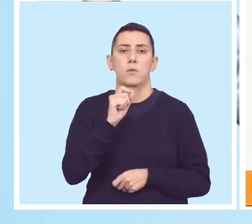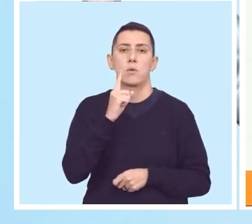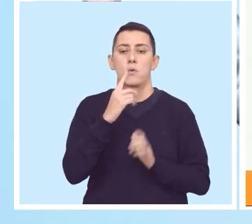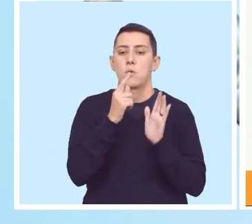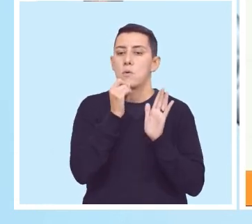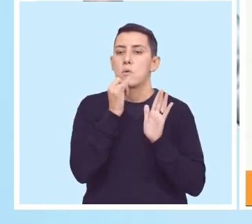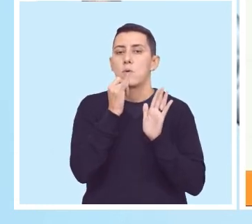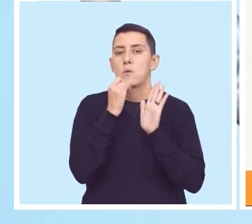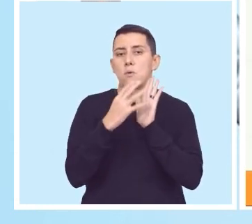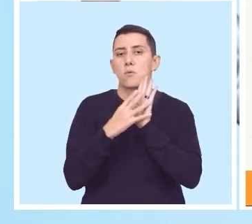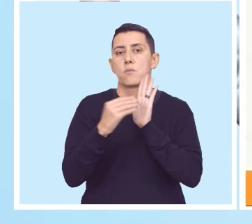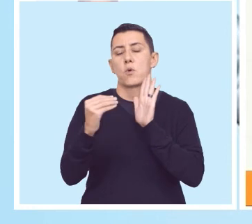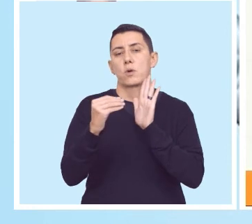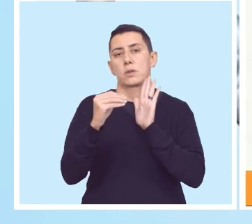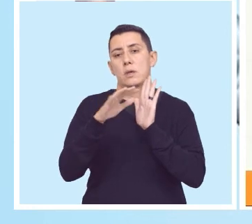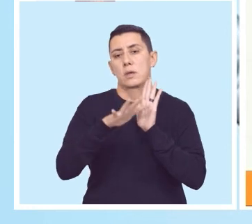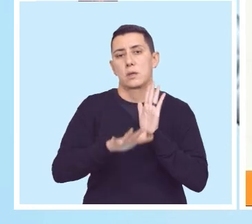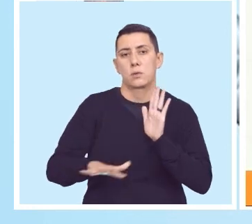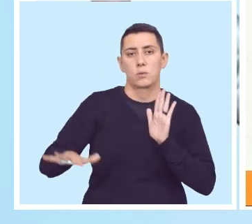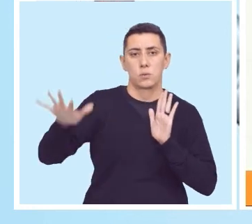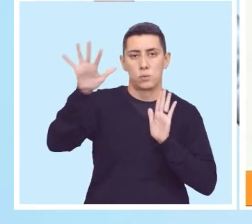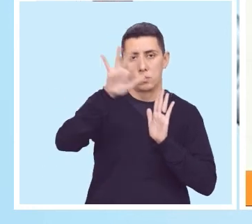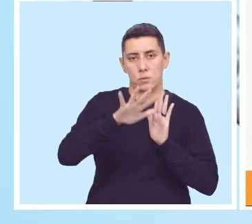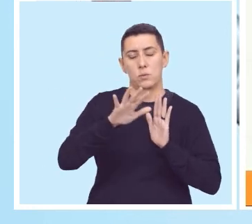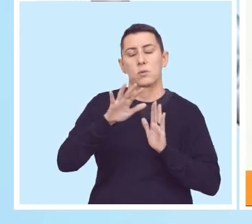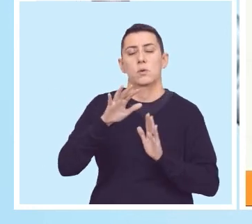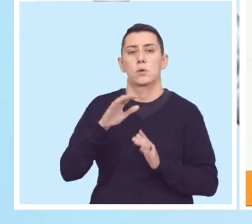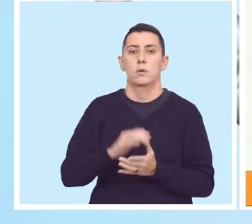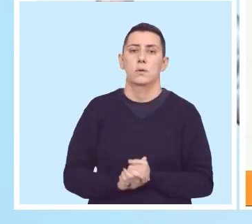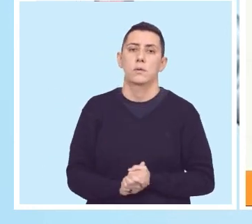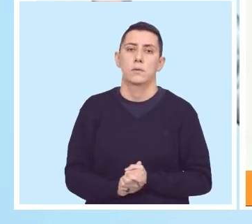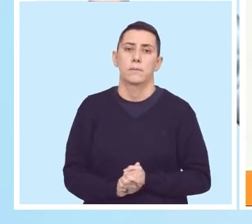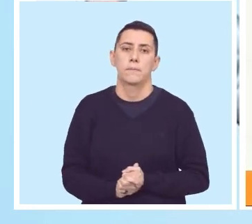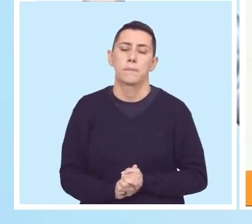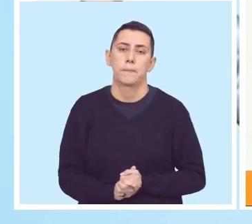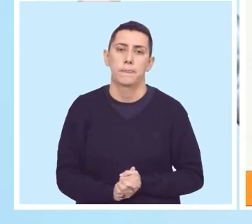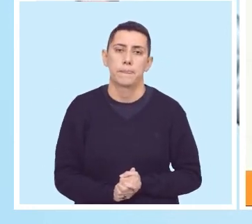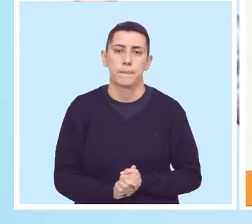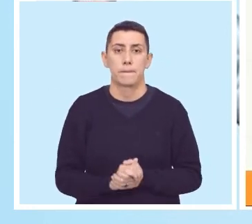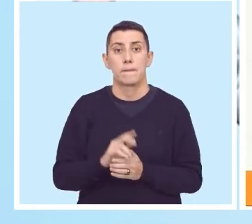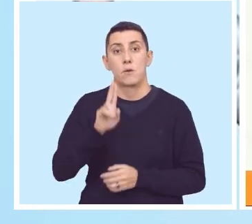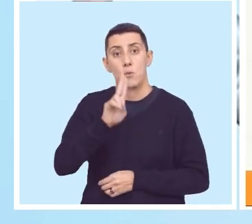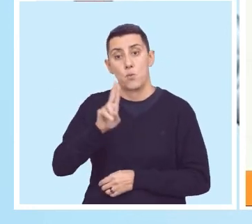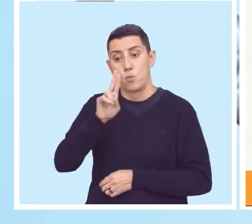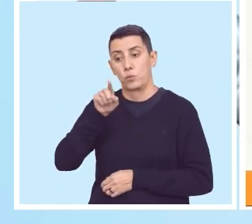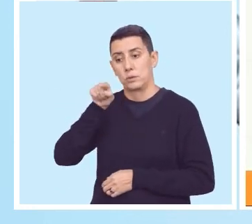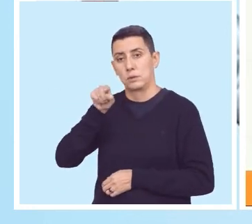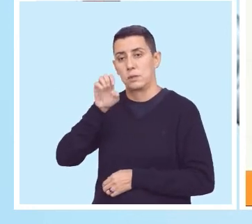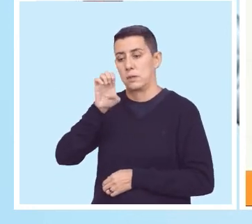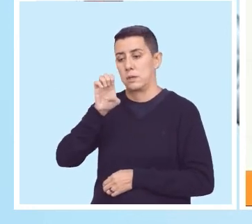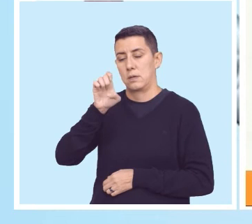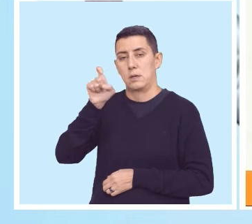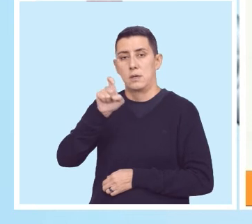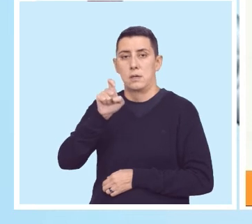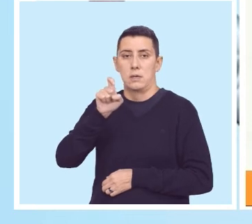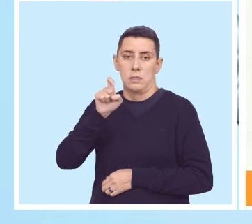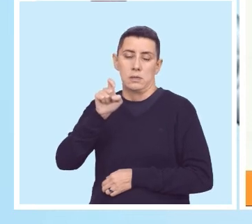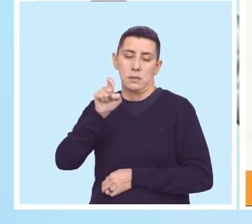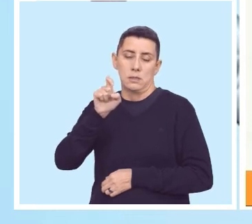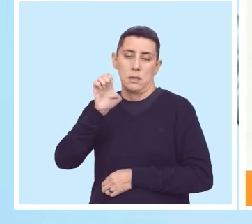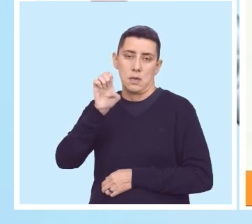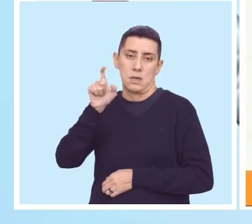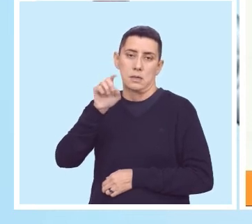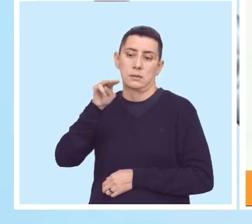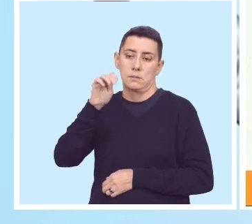visão computacional por meio do serviço XML, como já dito,